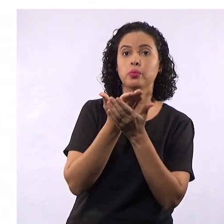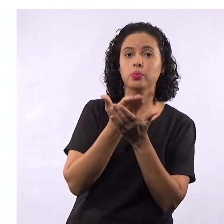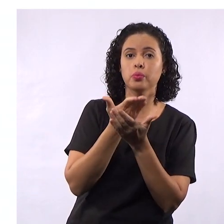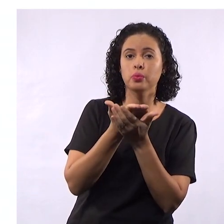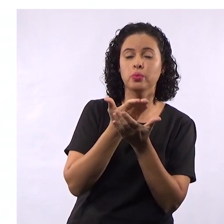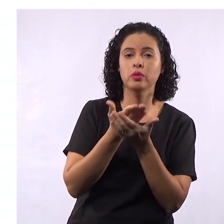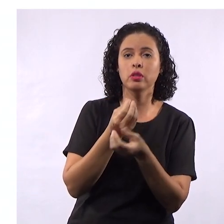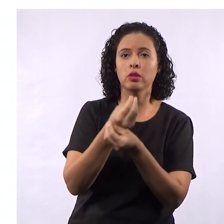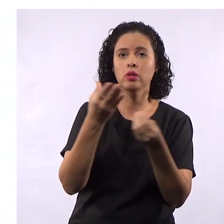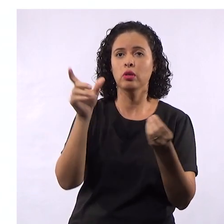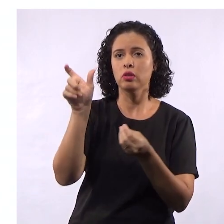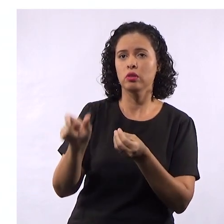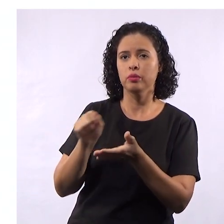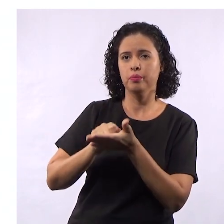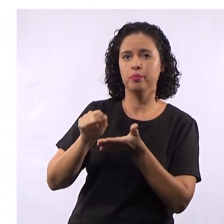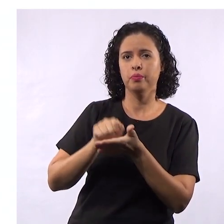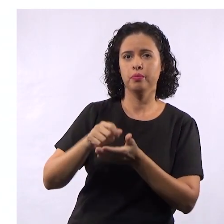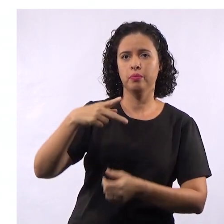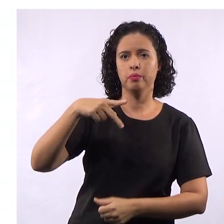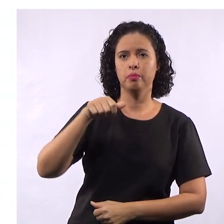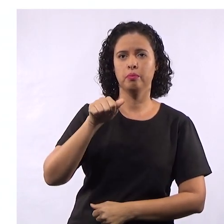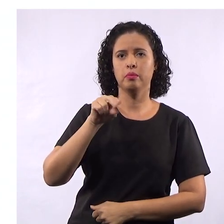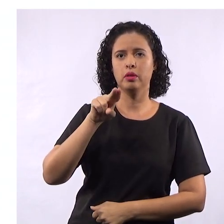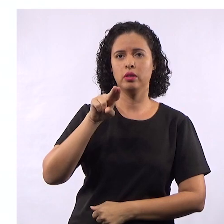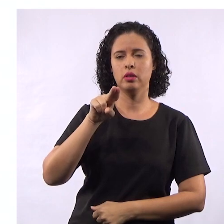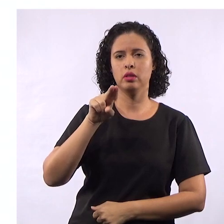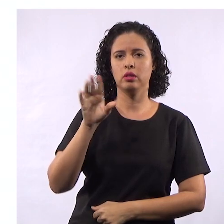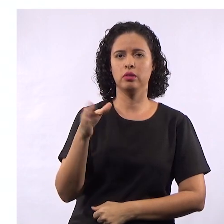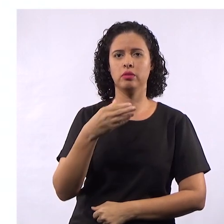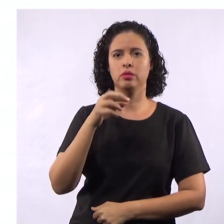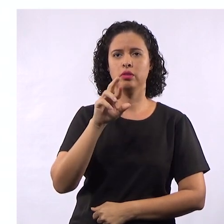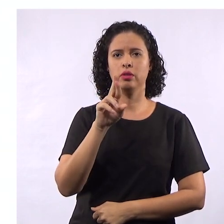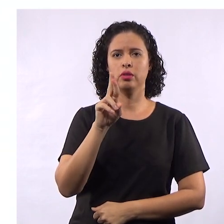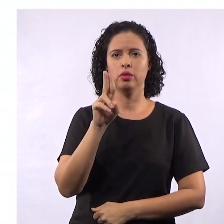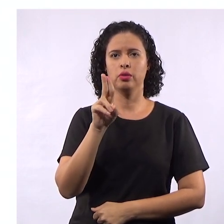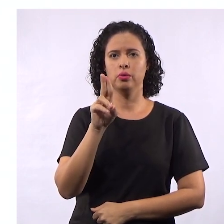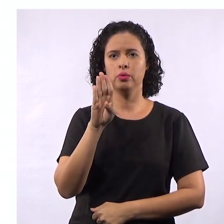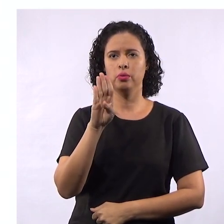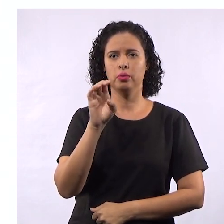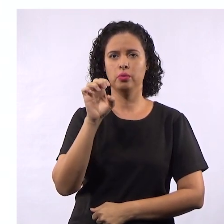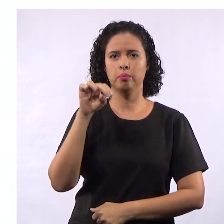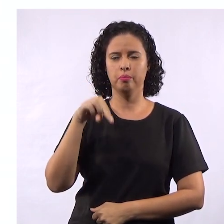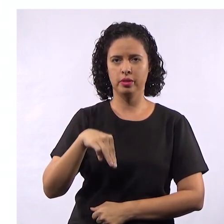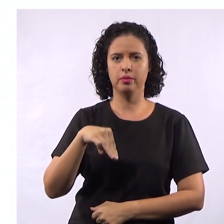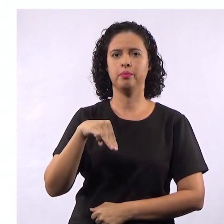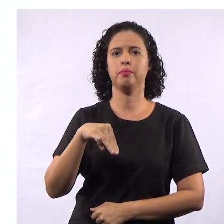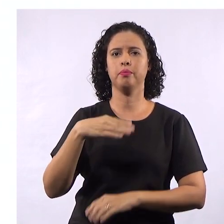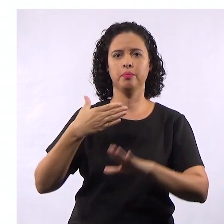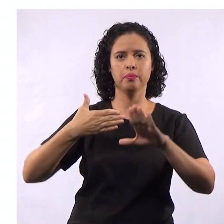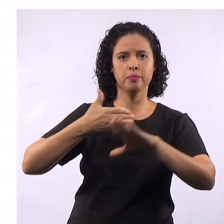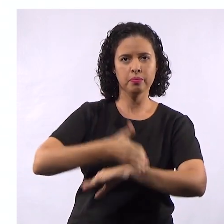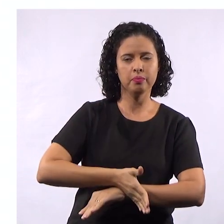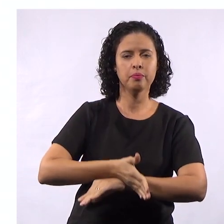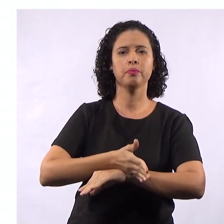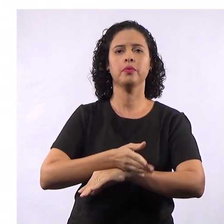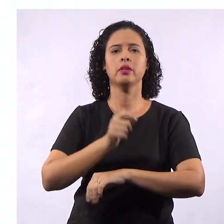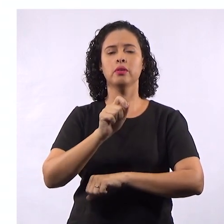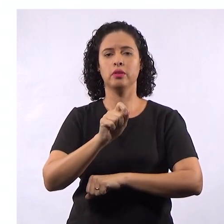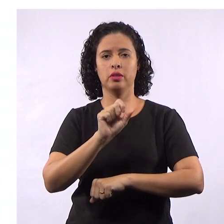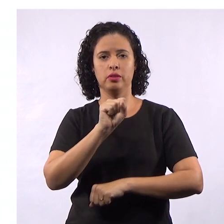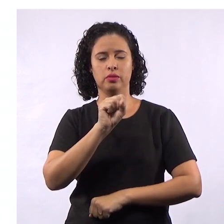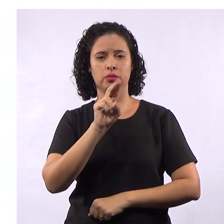Valente, que está disponível na minha biblioteca do IFRO. Vai acessar o SWAP, vai acessar a minha biblioteca